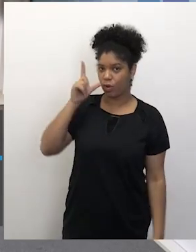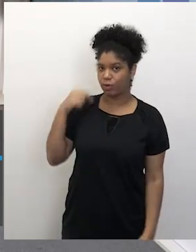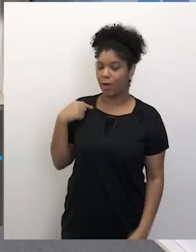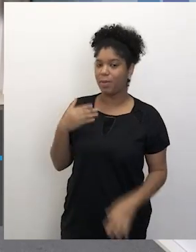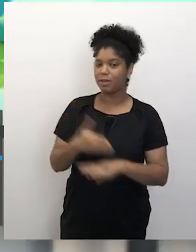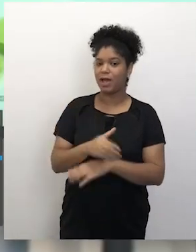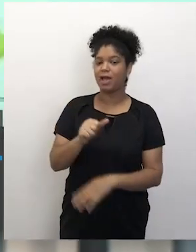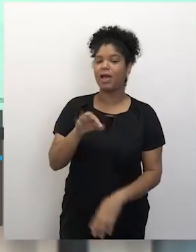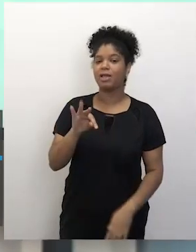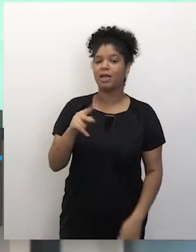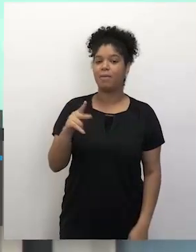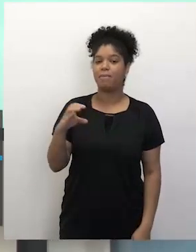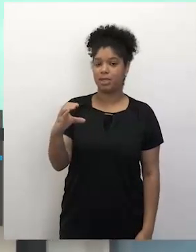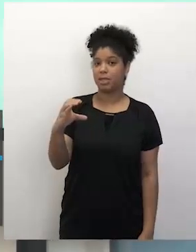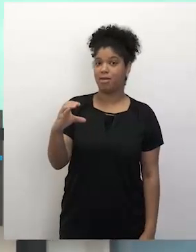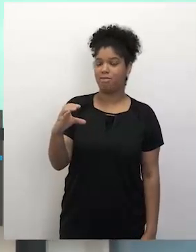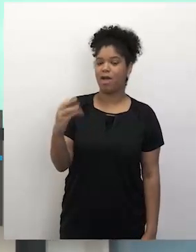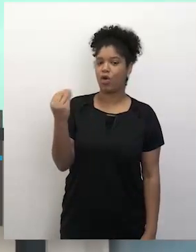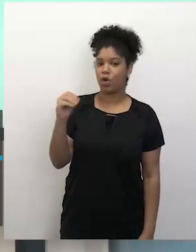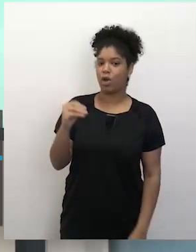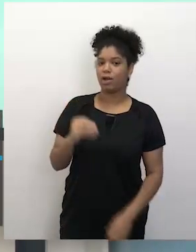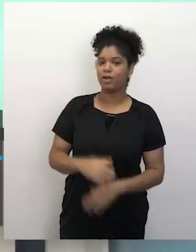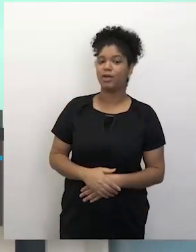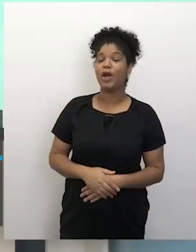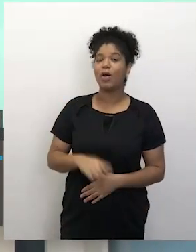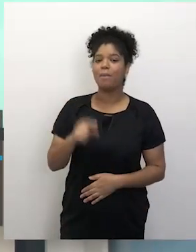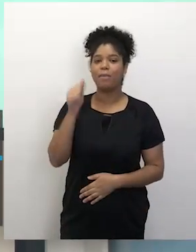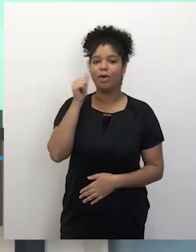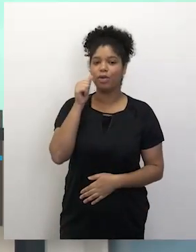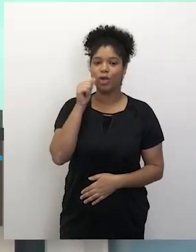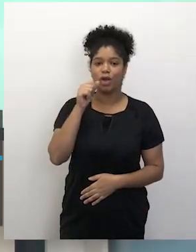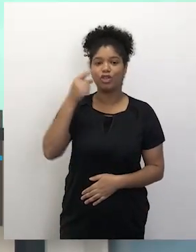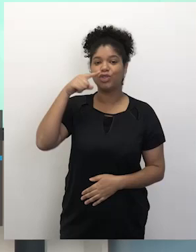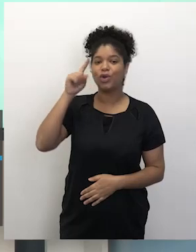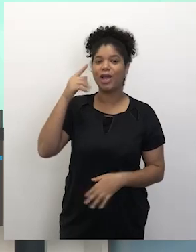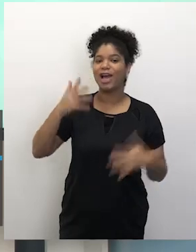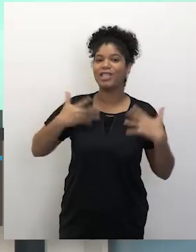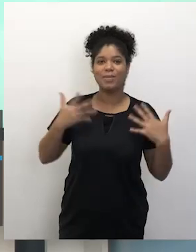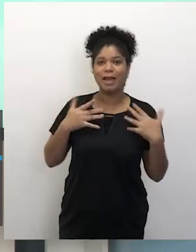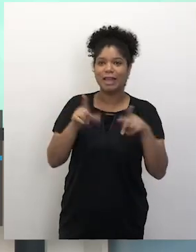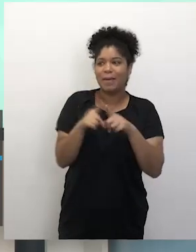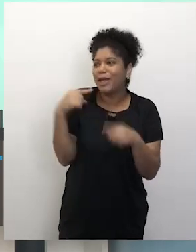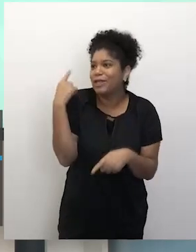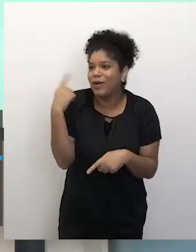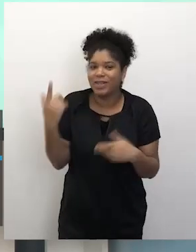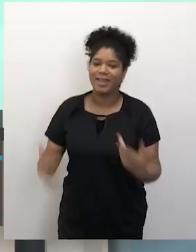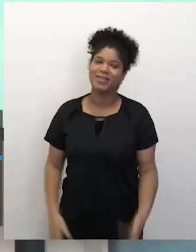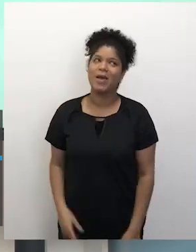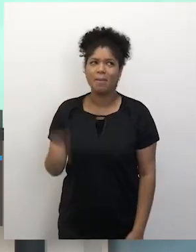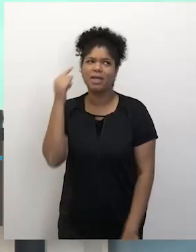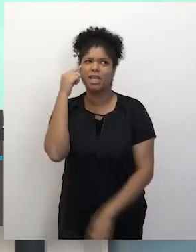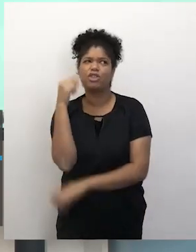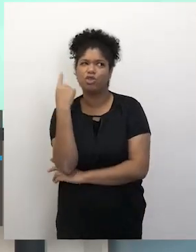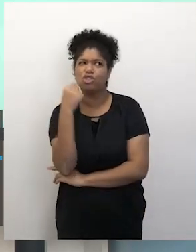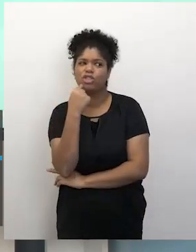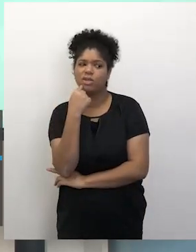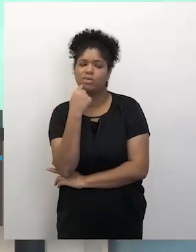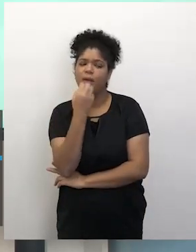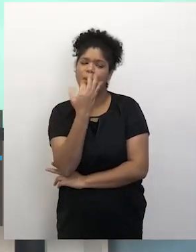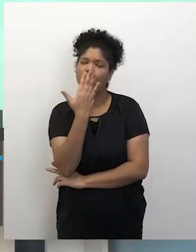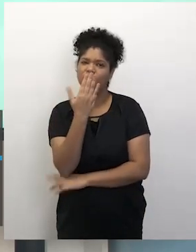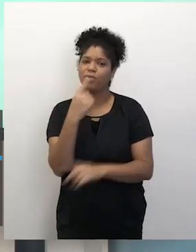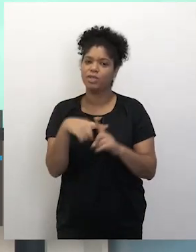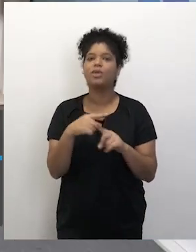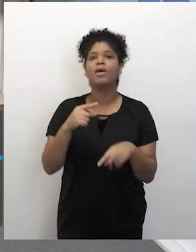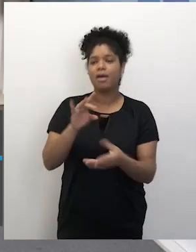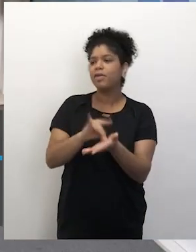né? Uhum. Aí botaram assim, professora Juliana, sempre alegre e doidinha. Eu levei o doidinha pro lado positivo, sim, de fato